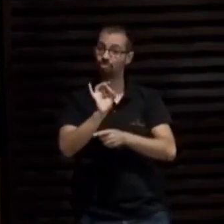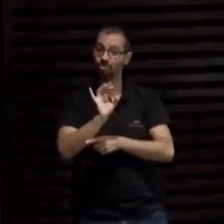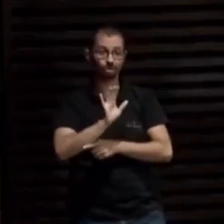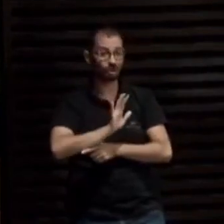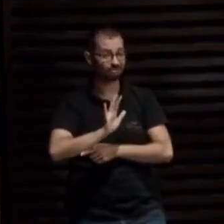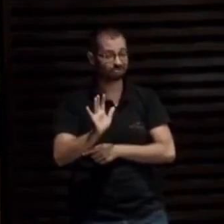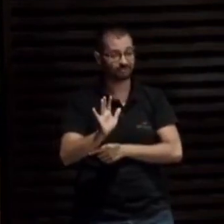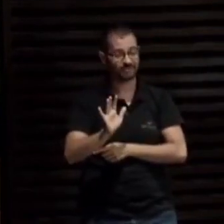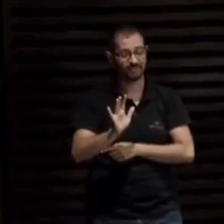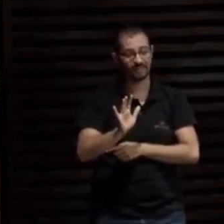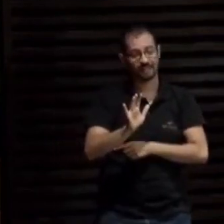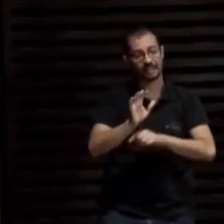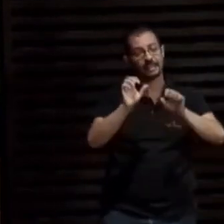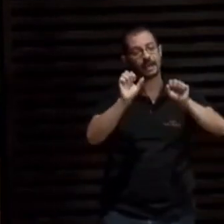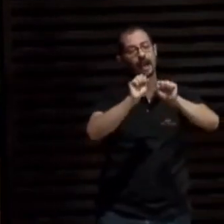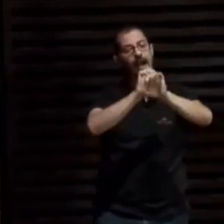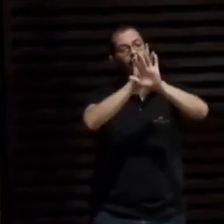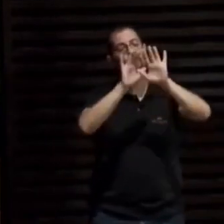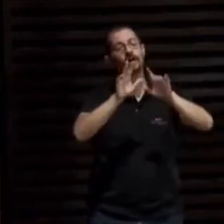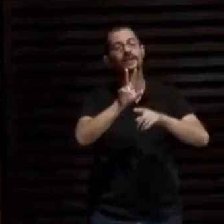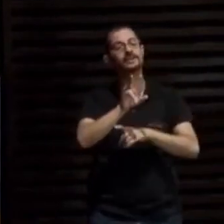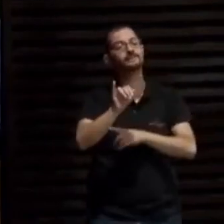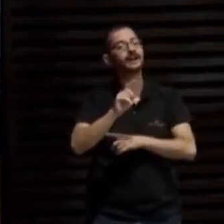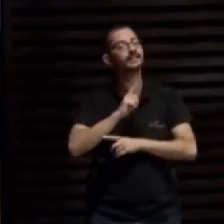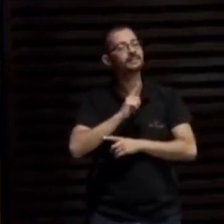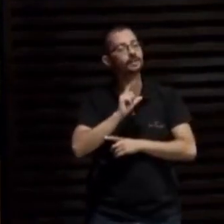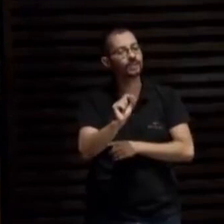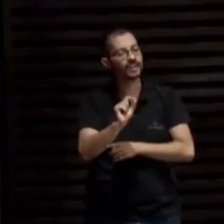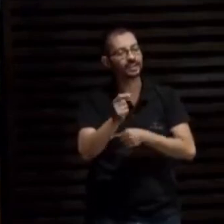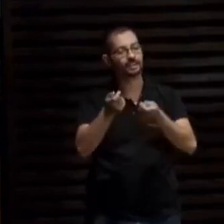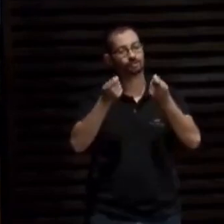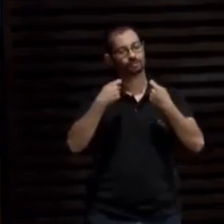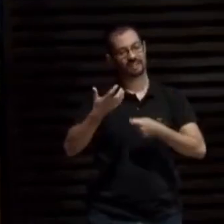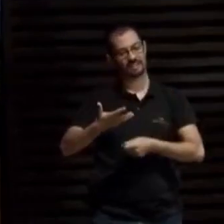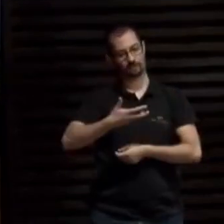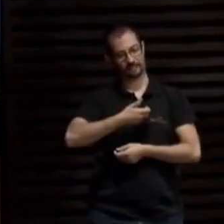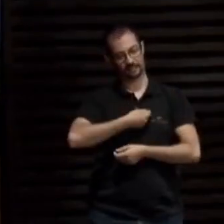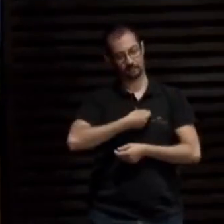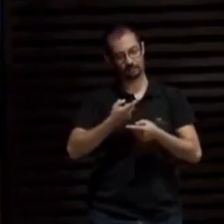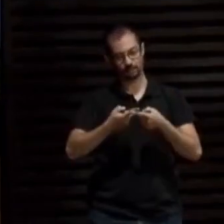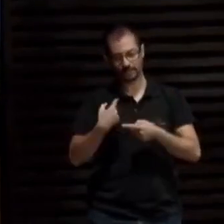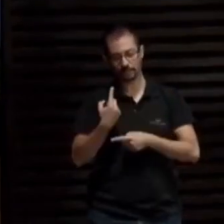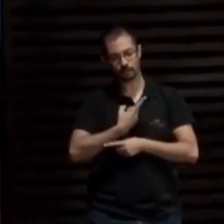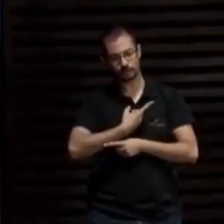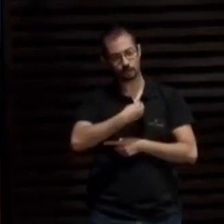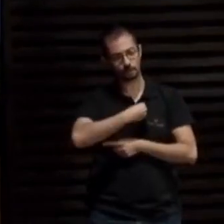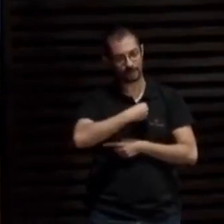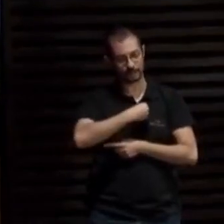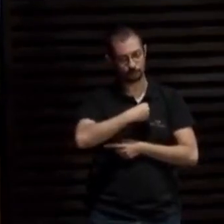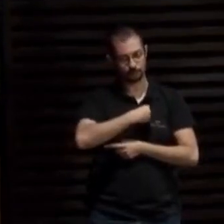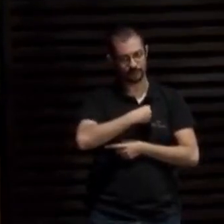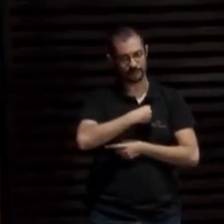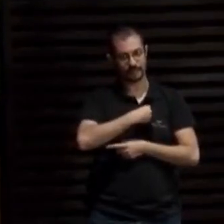E esta é a glória que vai nos salvar, porque nós, como pecadores, fomos destituídos